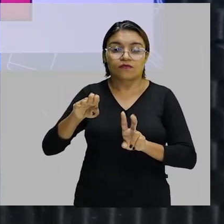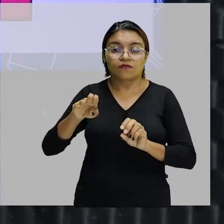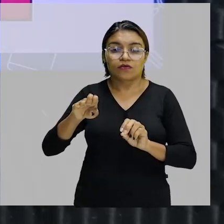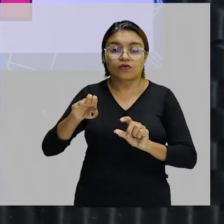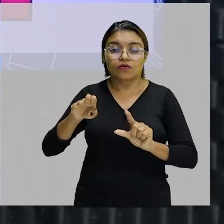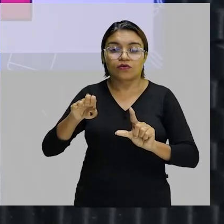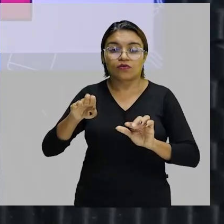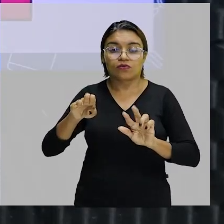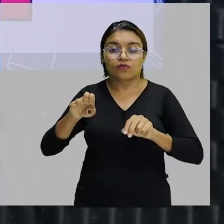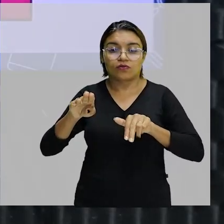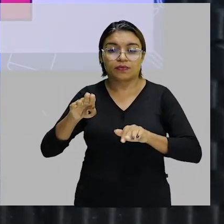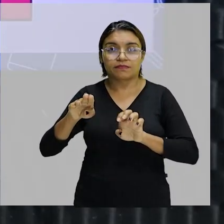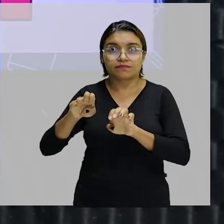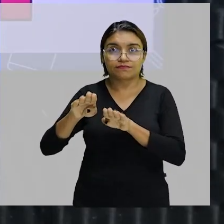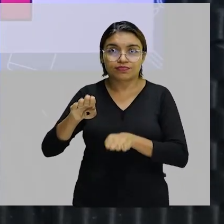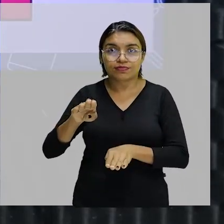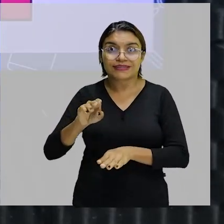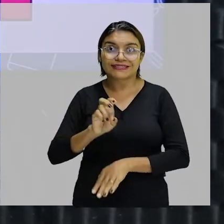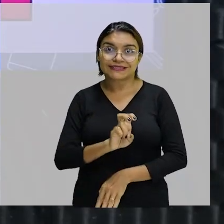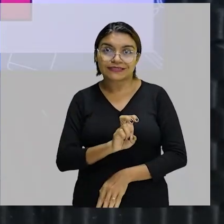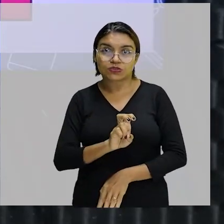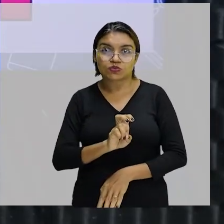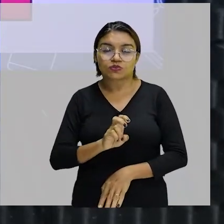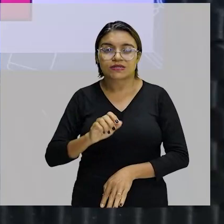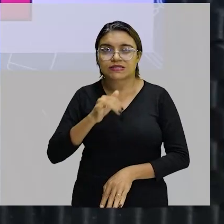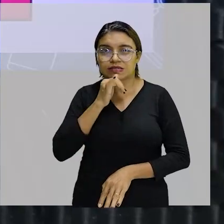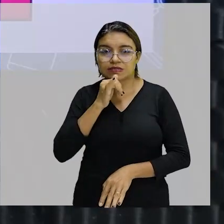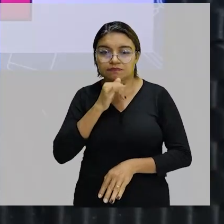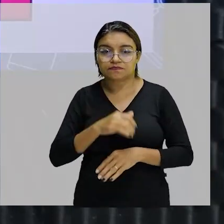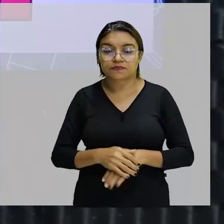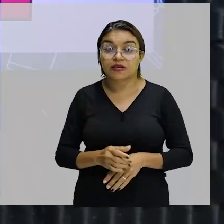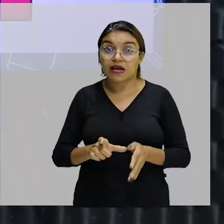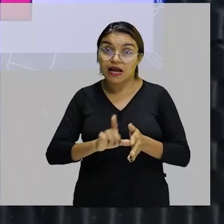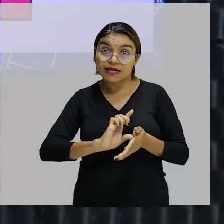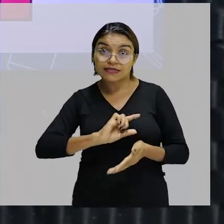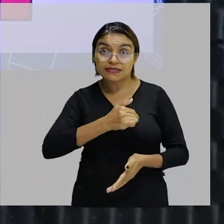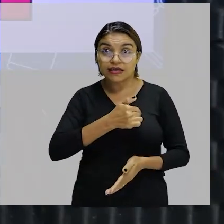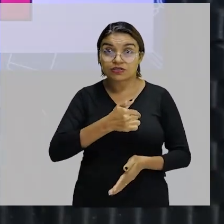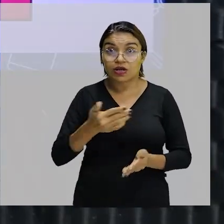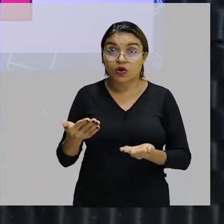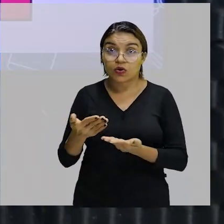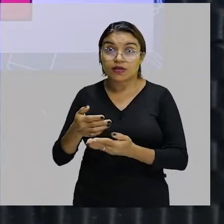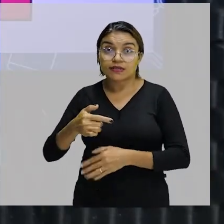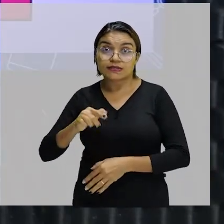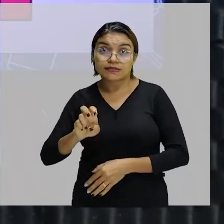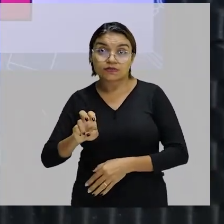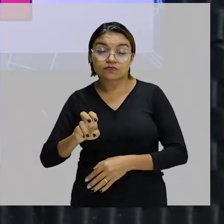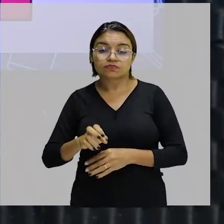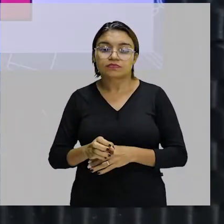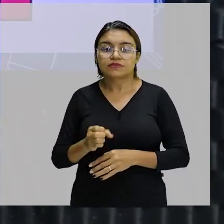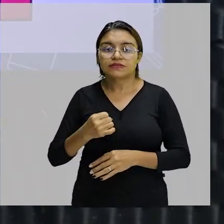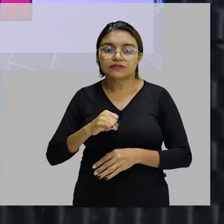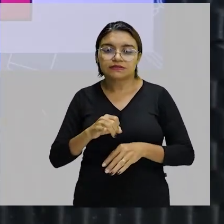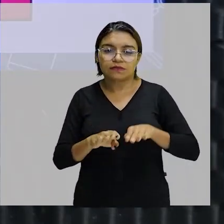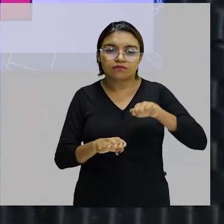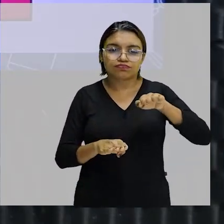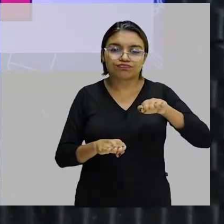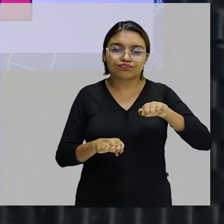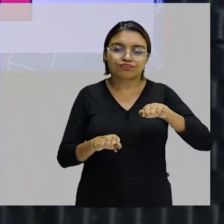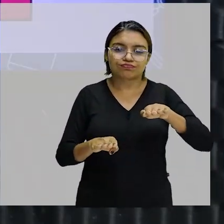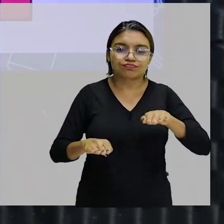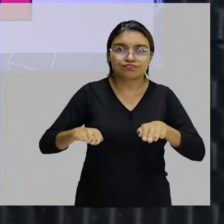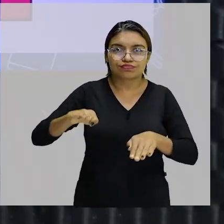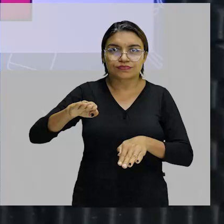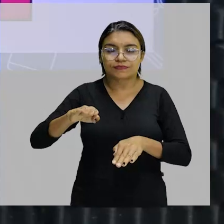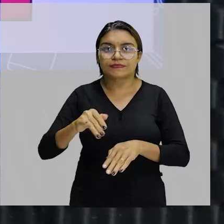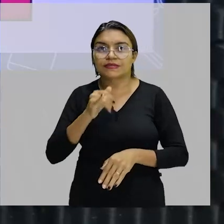5. Certo? Então, se eu mexo numa coisa, eu tenho que se eu aumento um lado, eu tenho que baixar o outro. Eu fiz